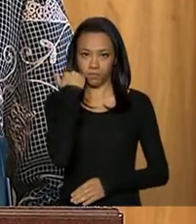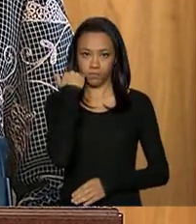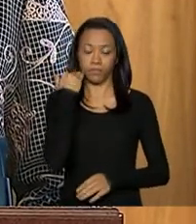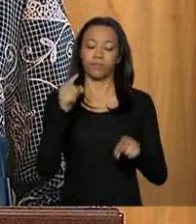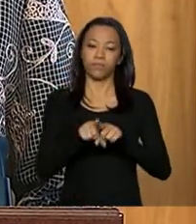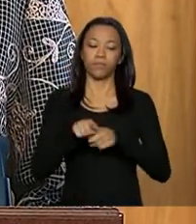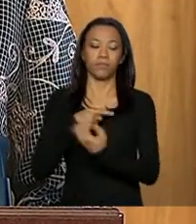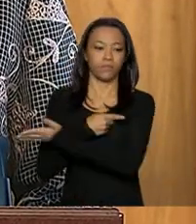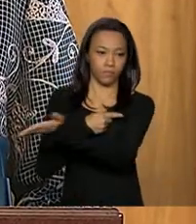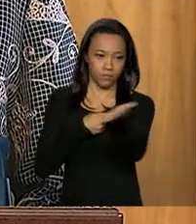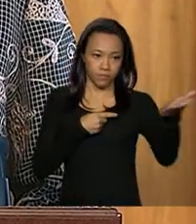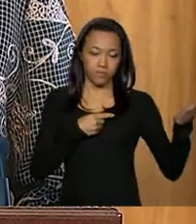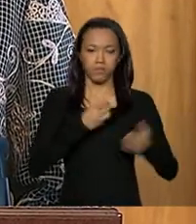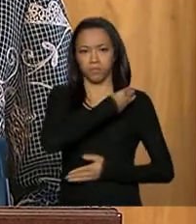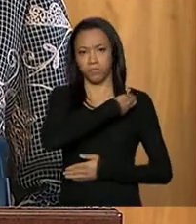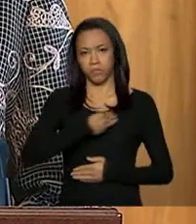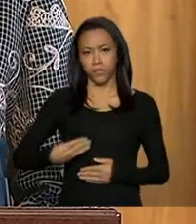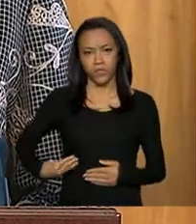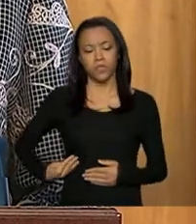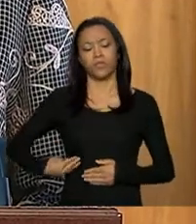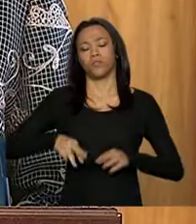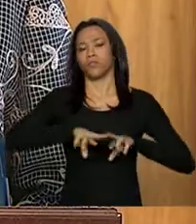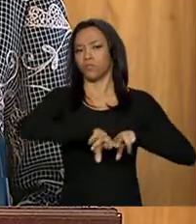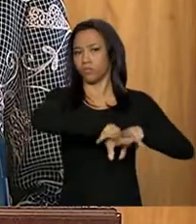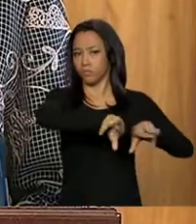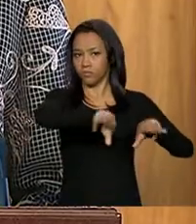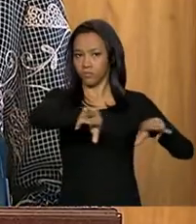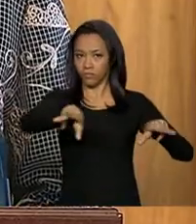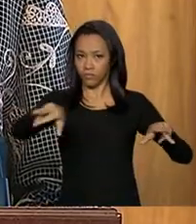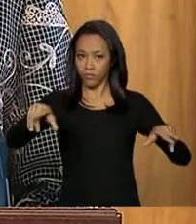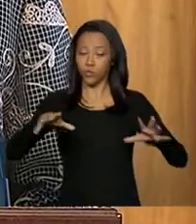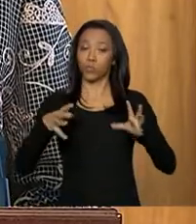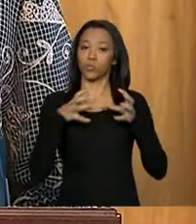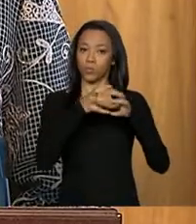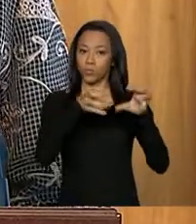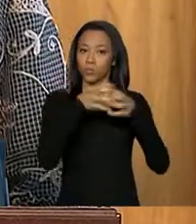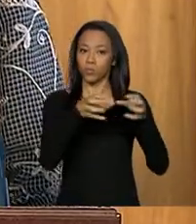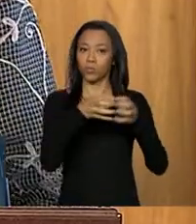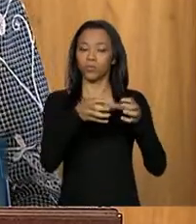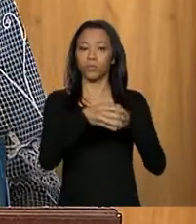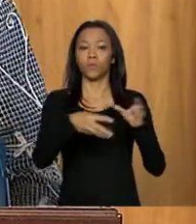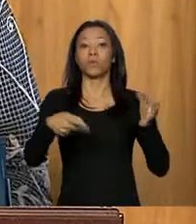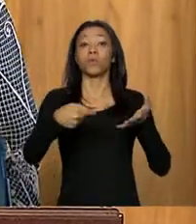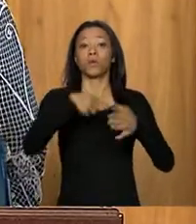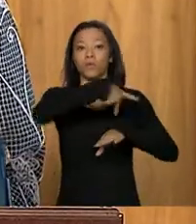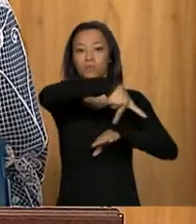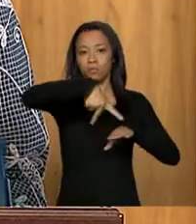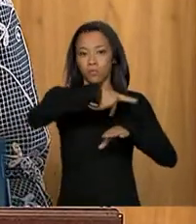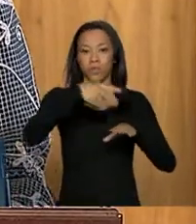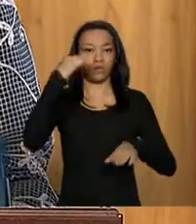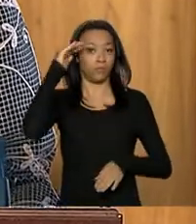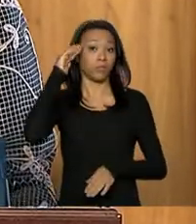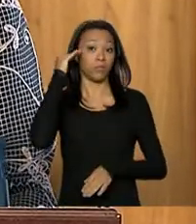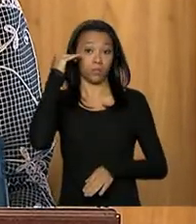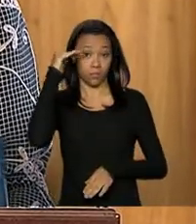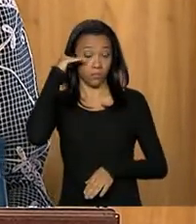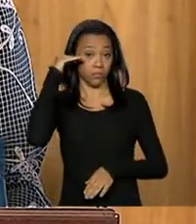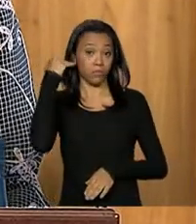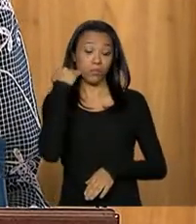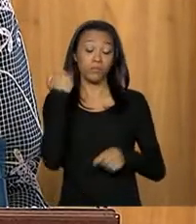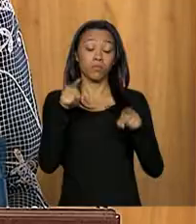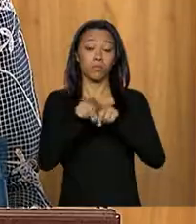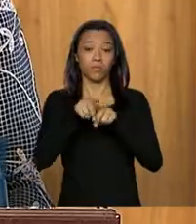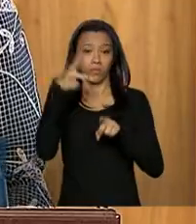ministros de Estado e demais integrantes das delegações da Coreia e do Brasil. Senhoras e